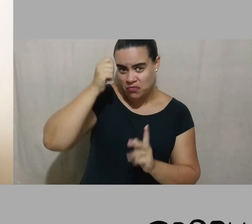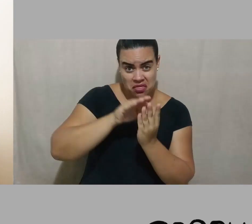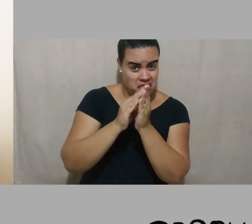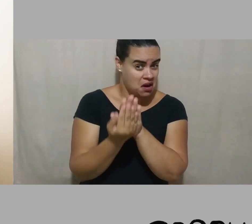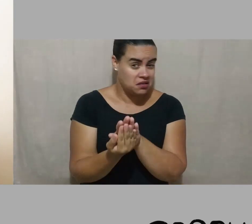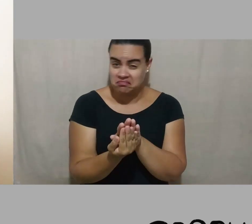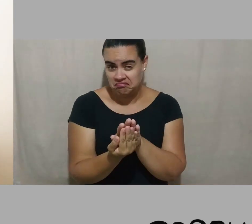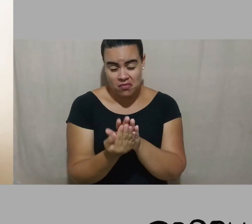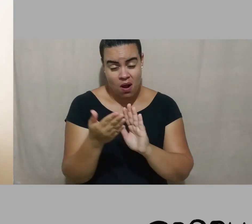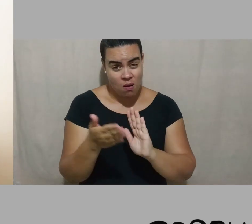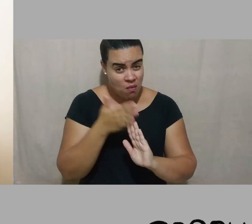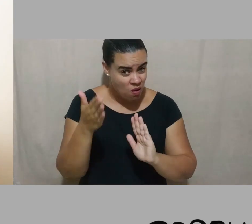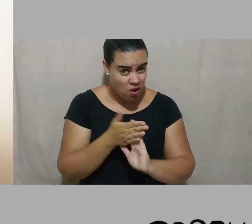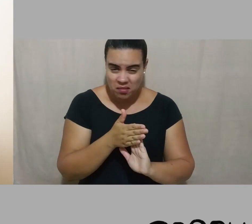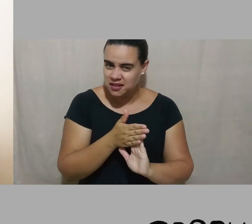nem periférica.